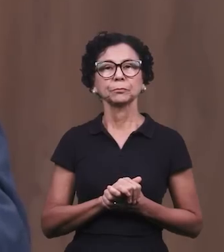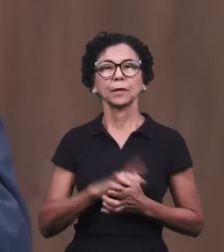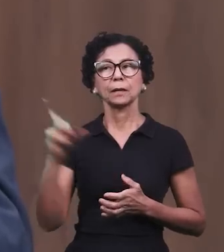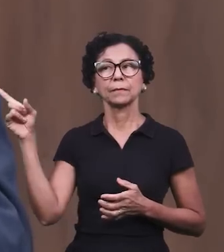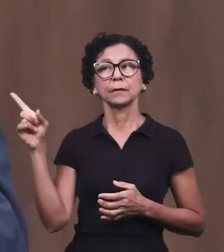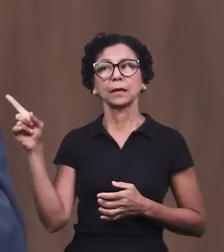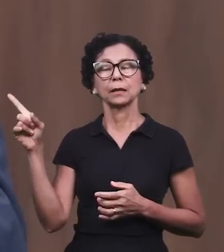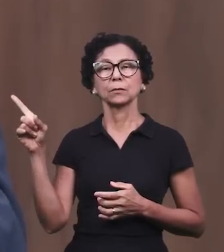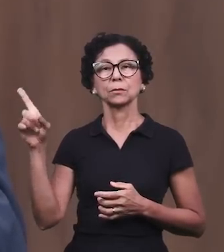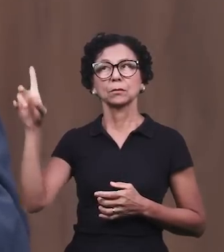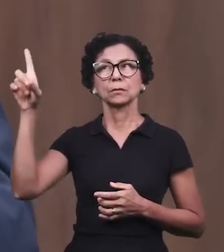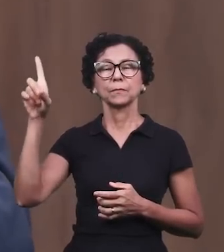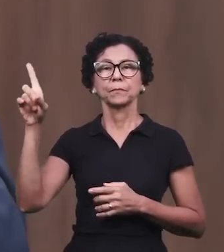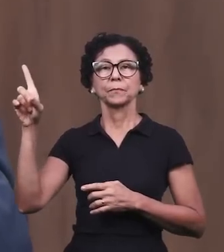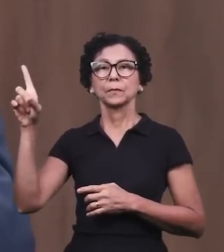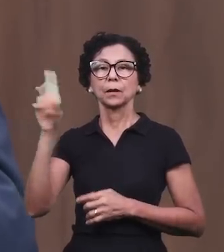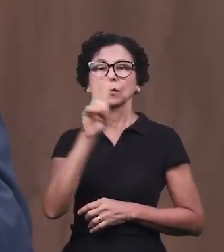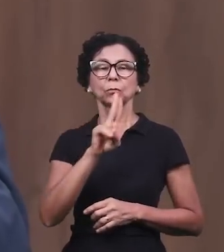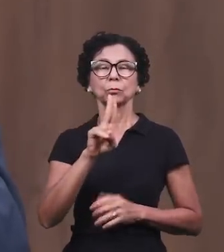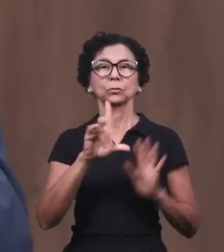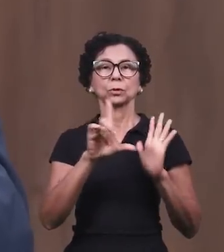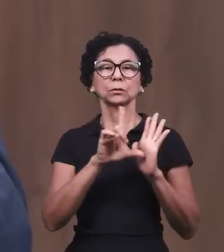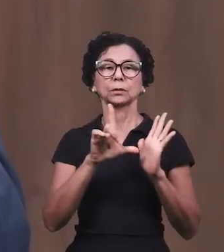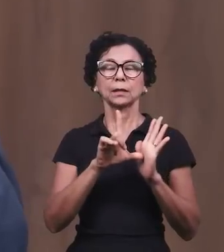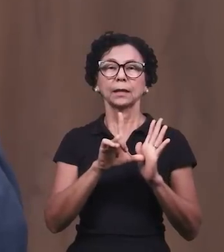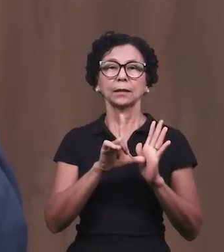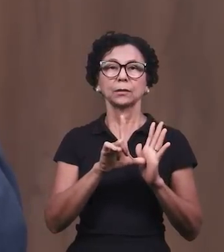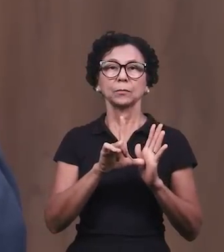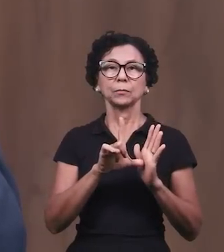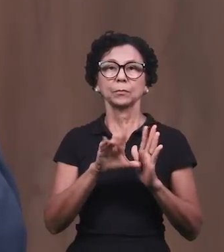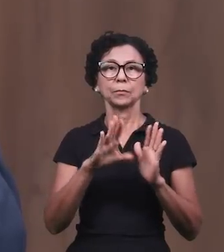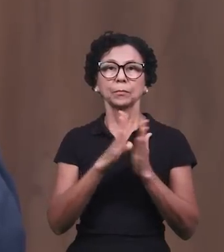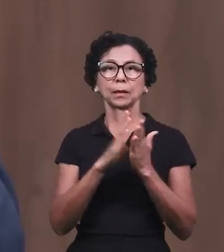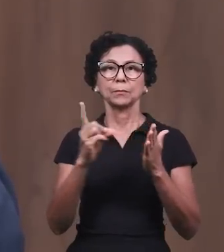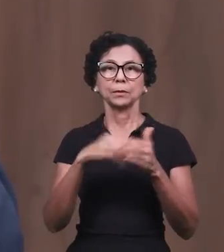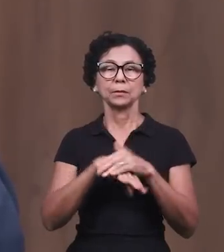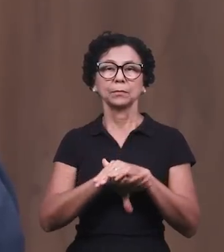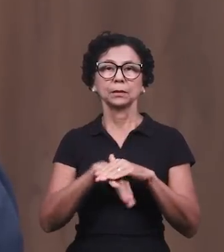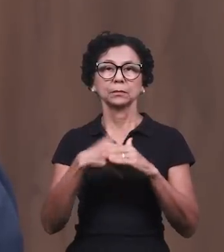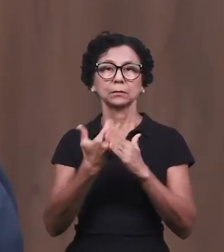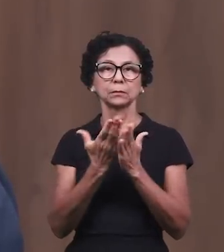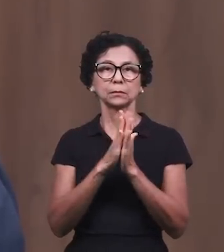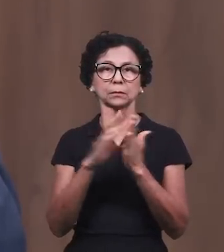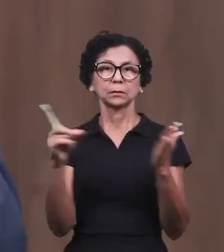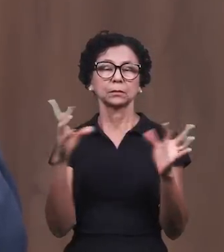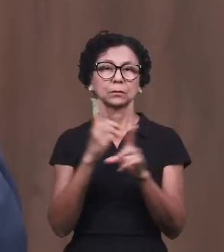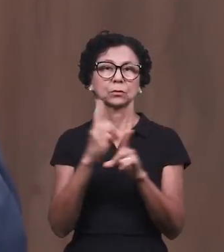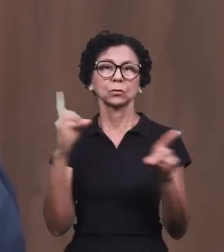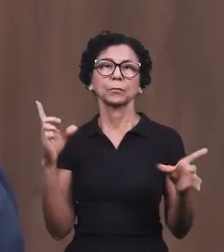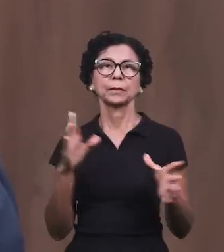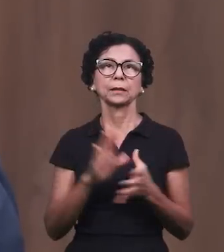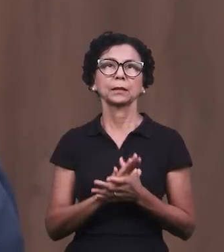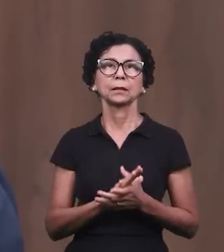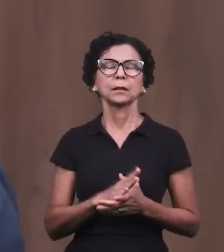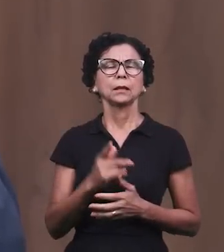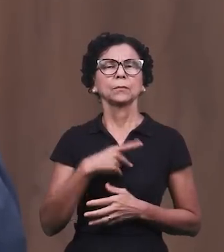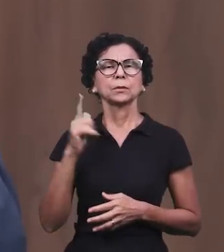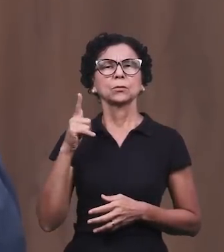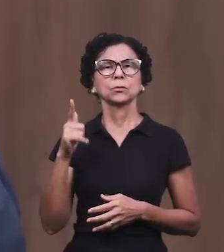né? Enterrou, sepultou a palavra, né? Nos mosteiros, nos conventos e tal, sepultou a palavra.